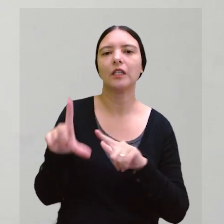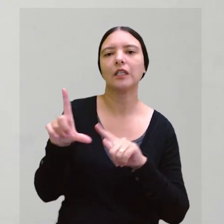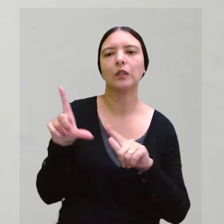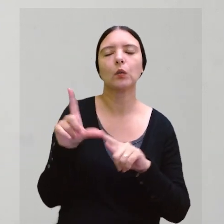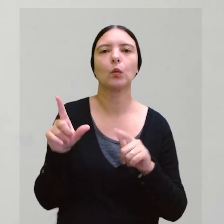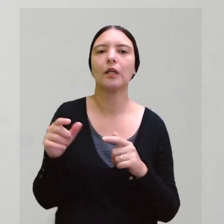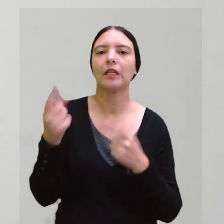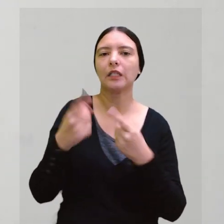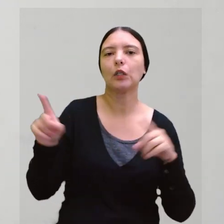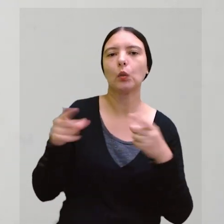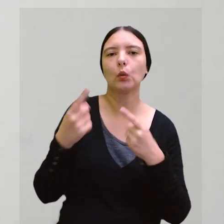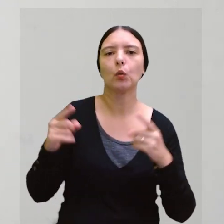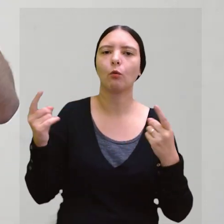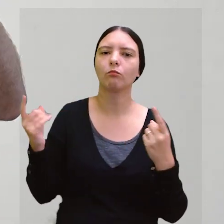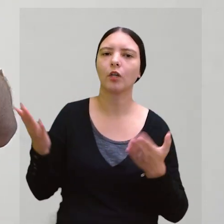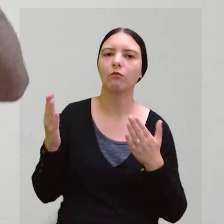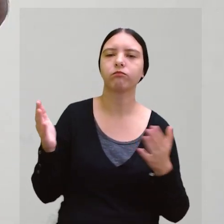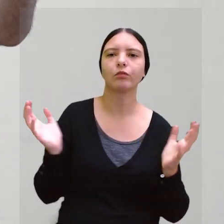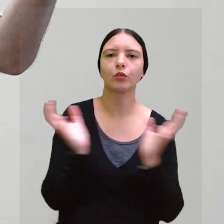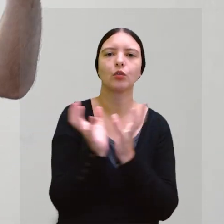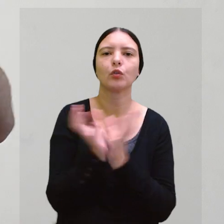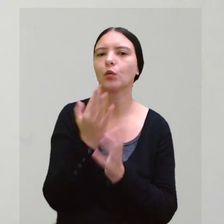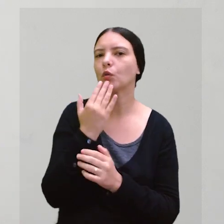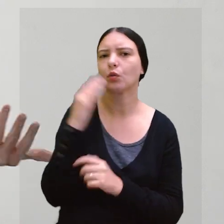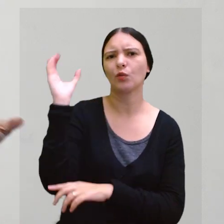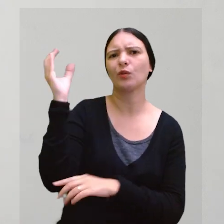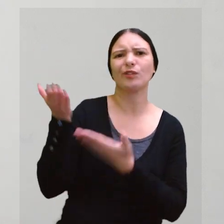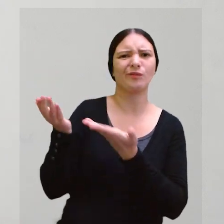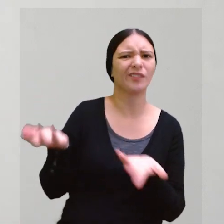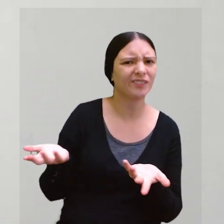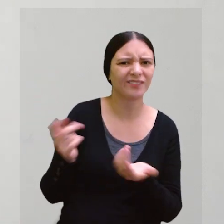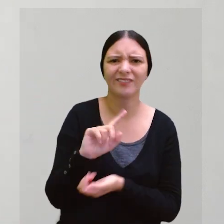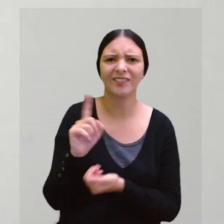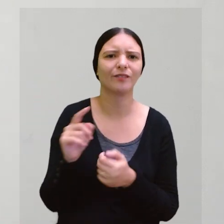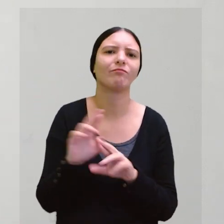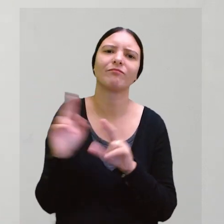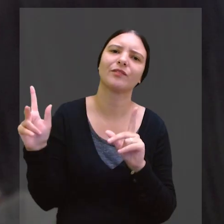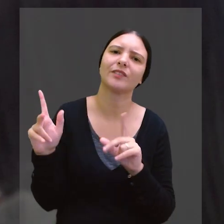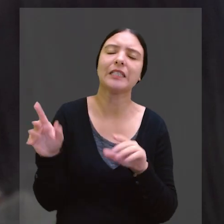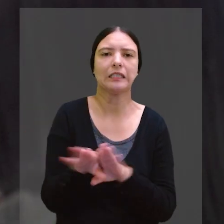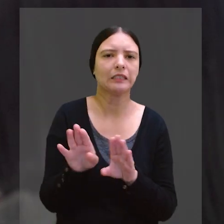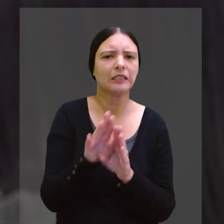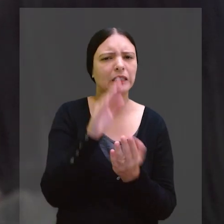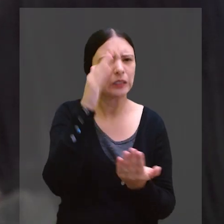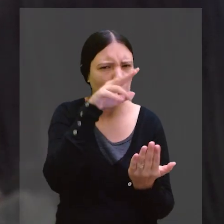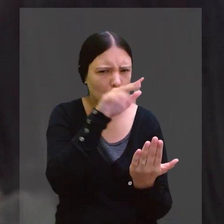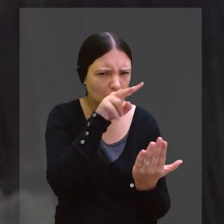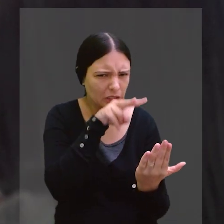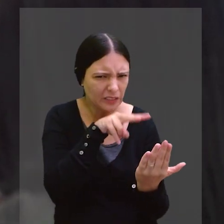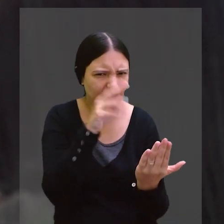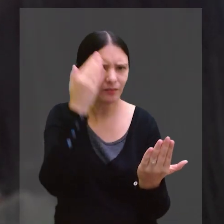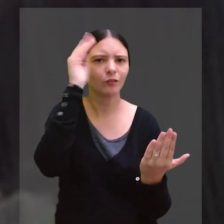Cruzeiro está exaltando a torcida do Curitiba. Não é um dado do hino do Cruzeiro. Seria um erro de interpretação,